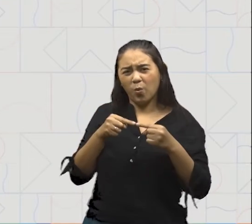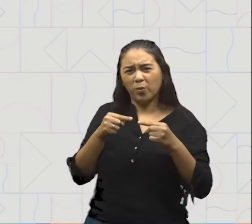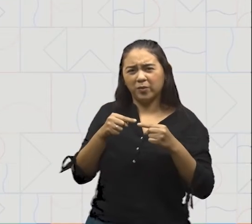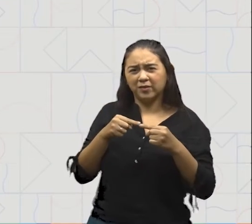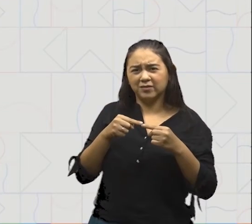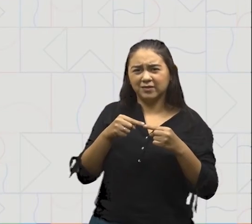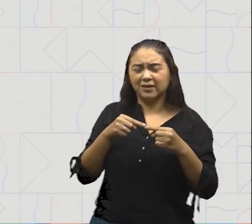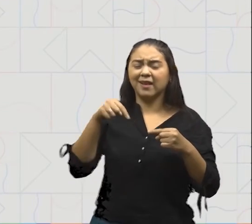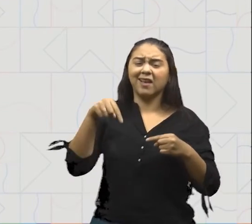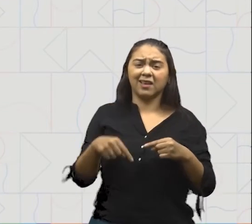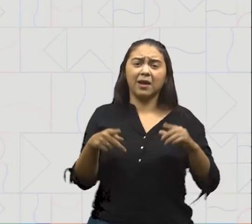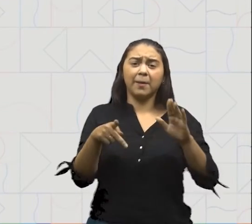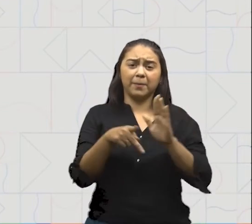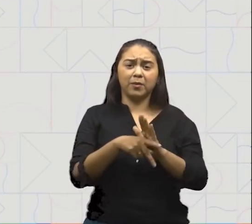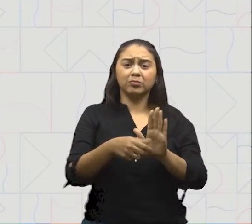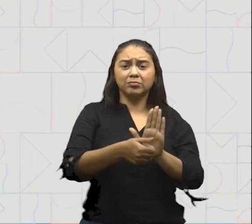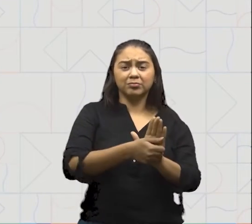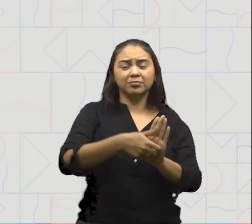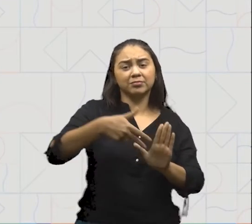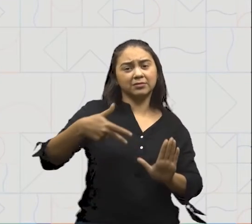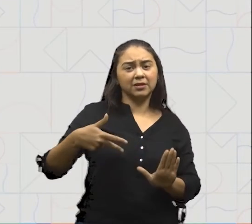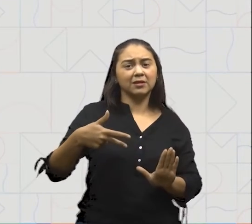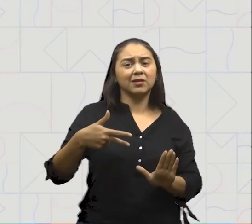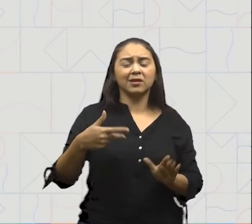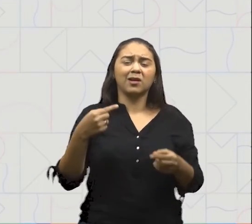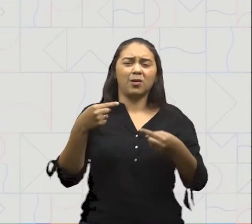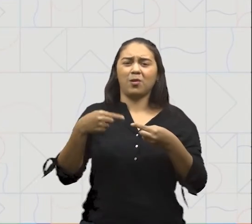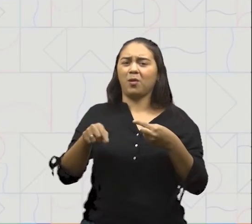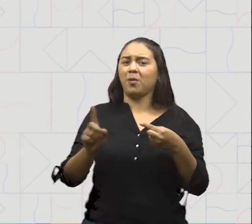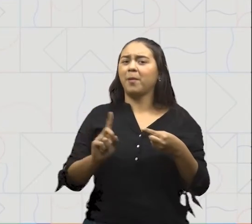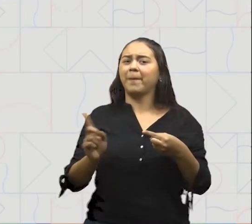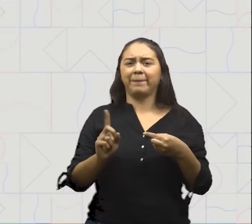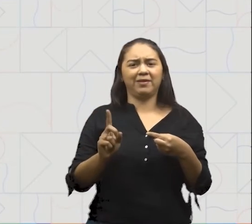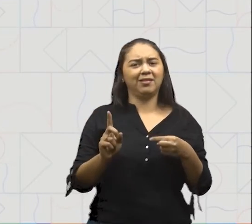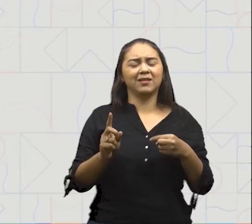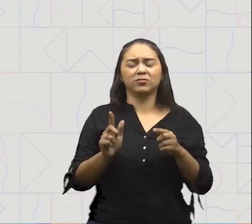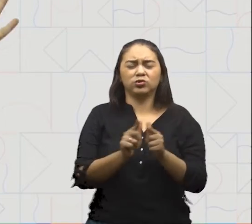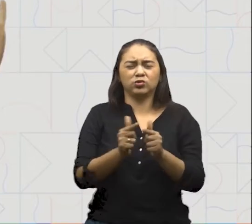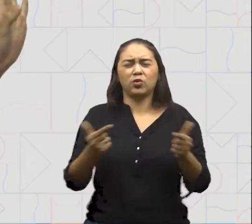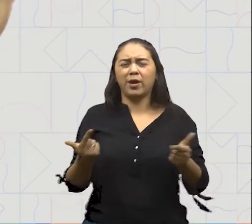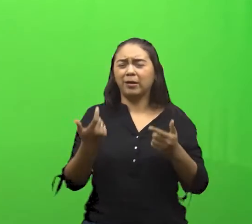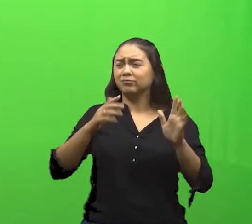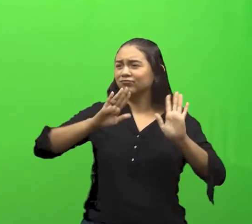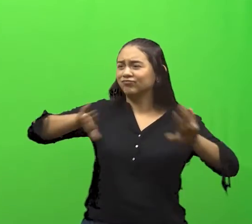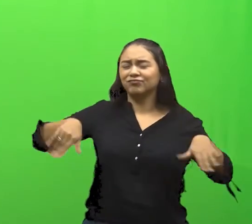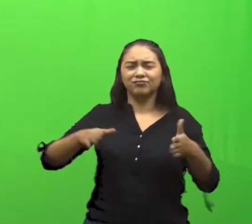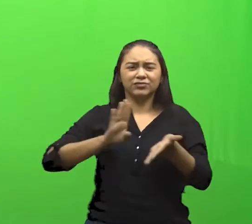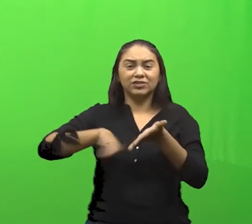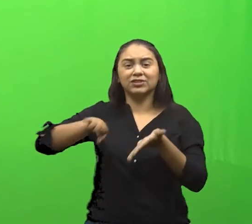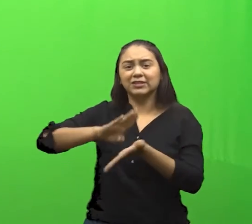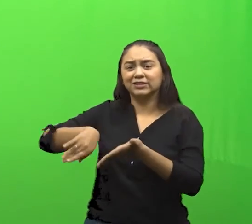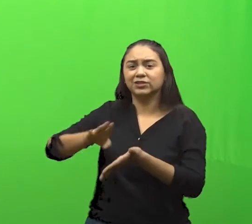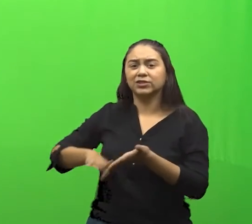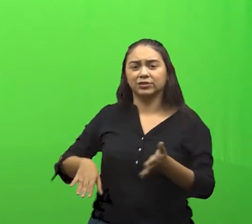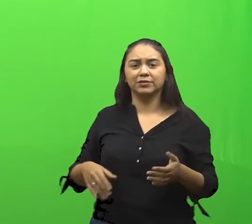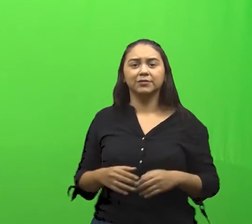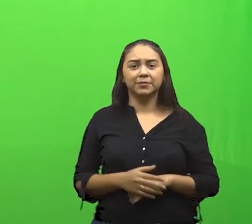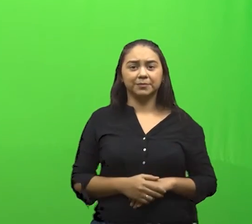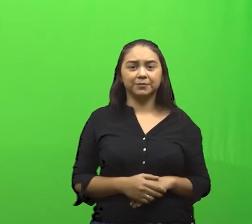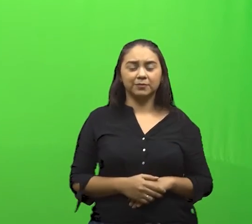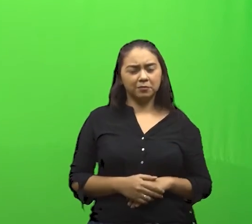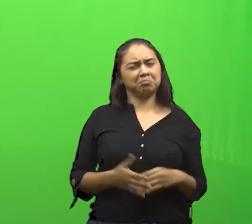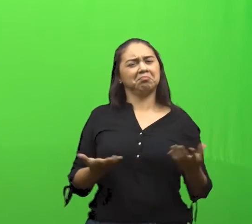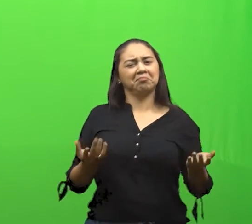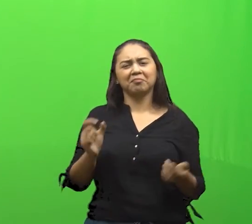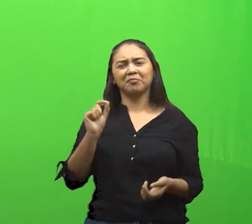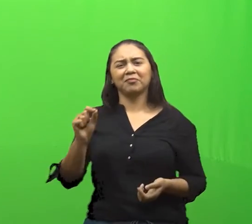O cenário aqui do Centro de Mídias da CEMED Manaus não combina com o telejornal. Tira, tira, tira. Pode tirar, produção. O